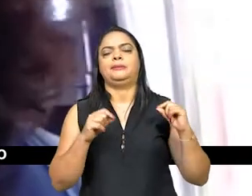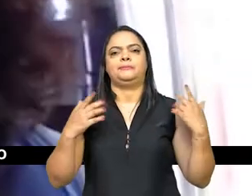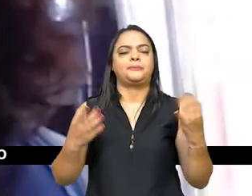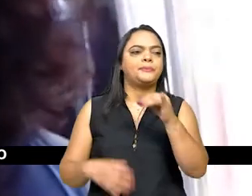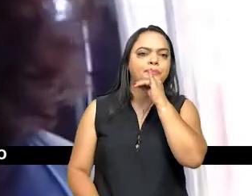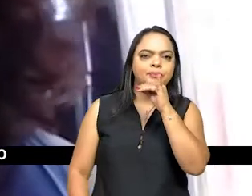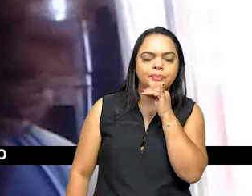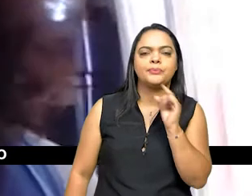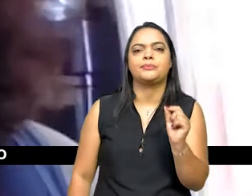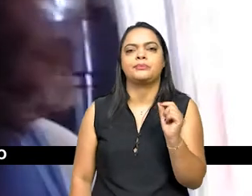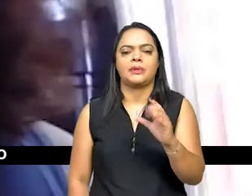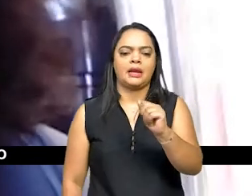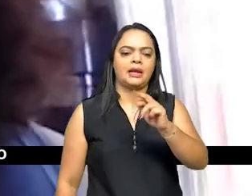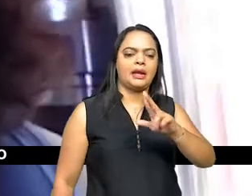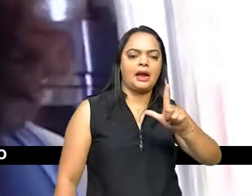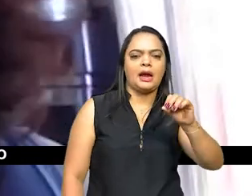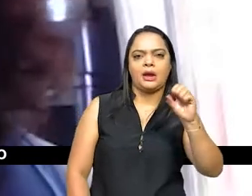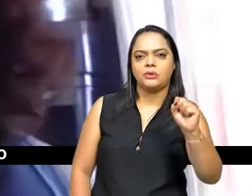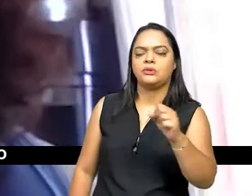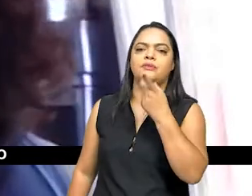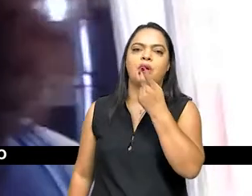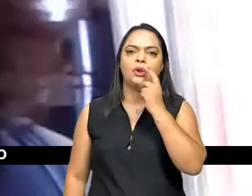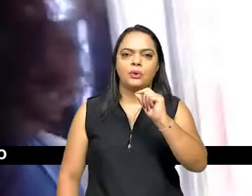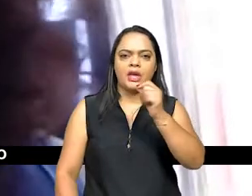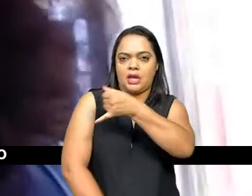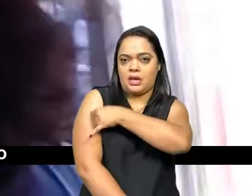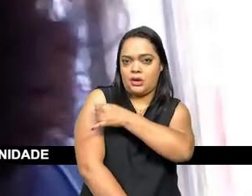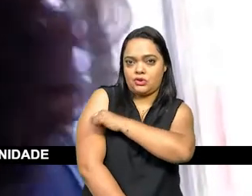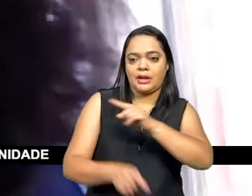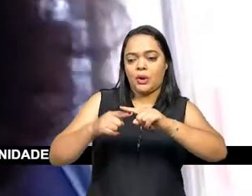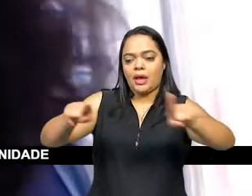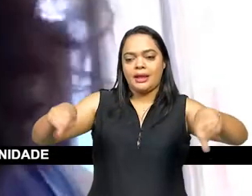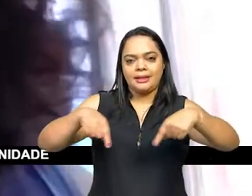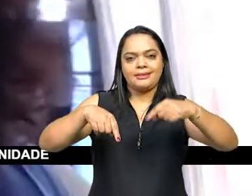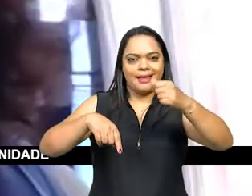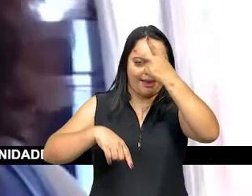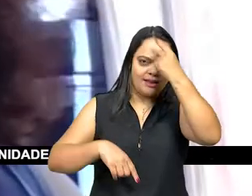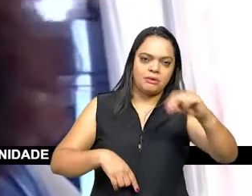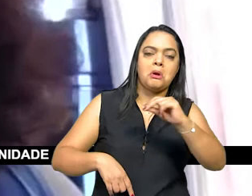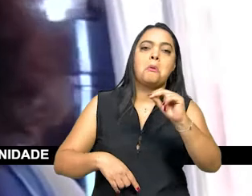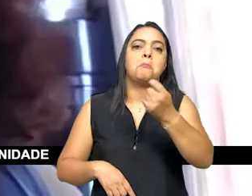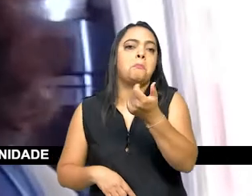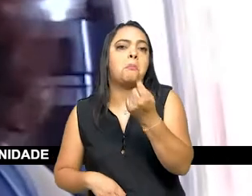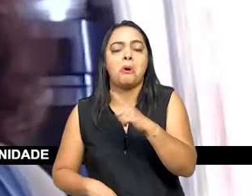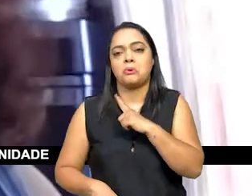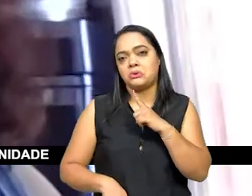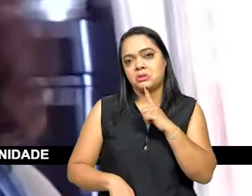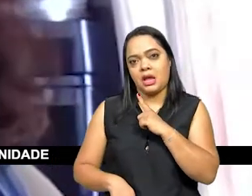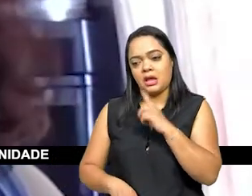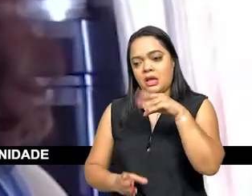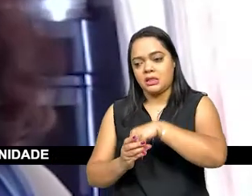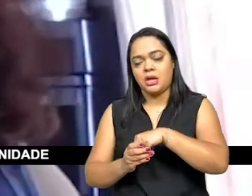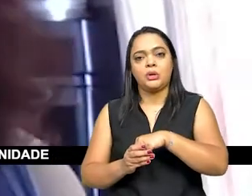por exemplo, o Carlos Eduardo estava falando que os terreiros no Rio de Janeiro poucos estão conseguindo resistir nas